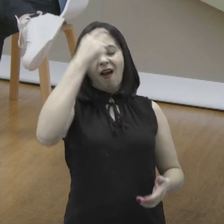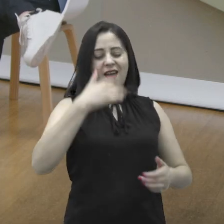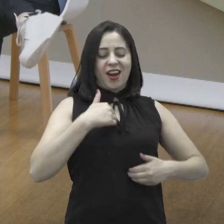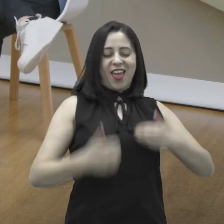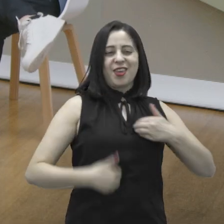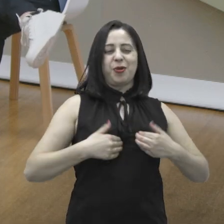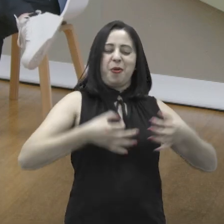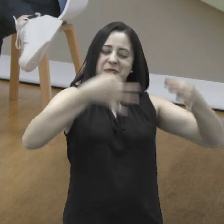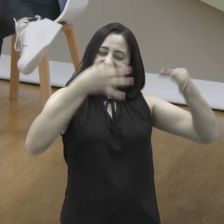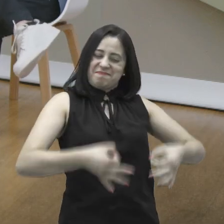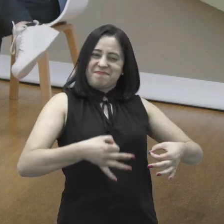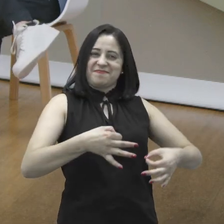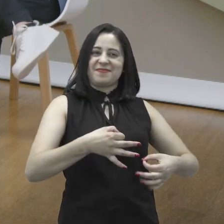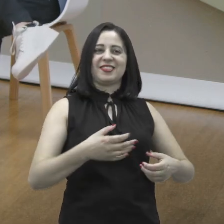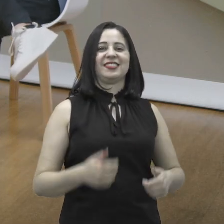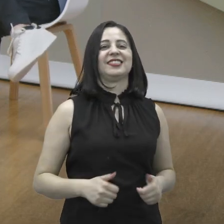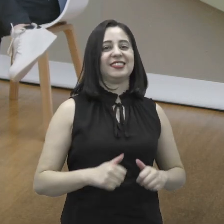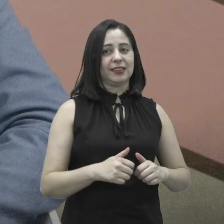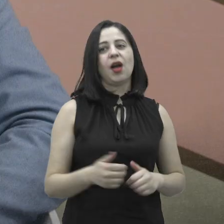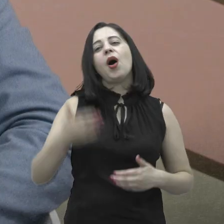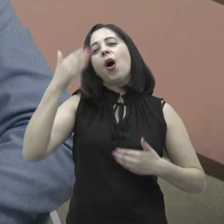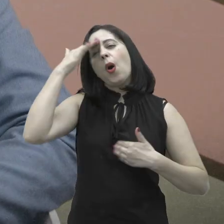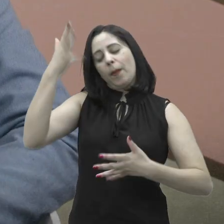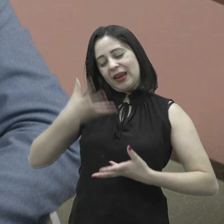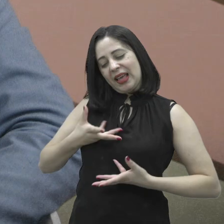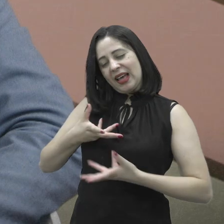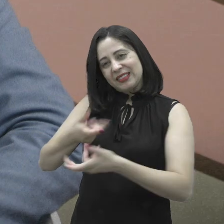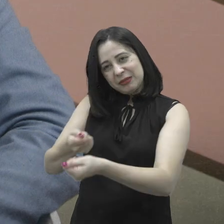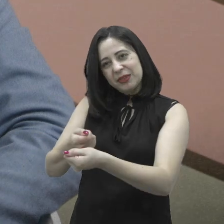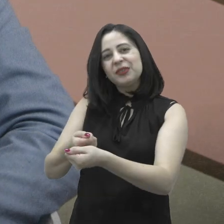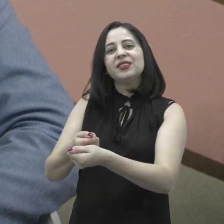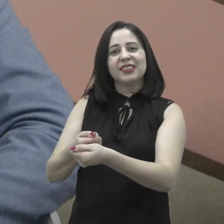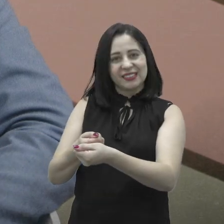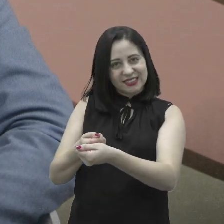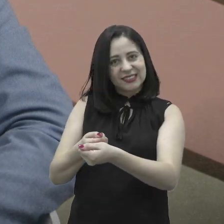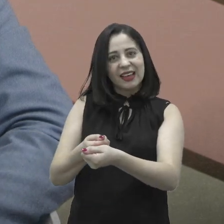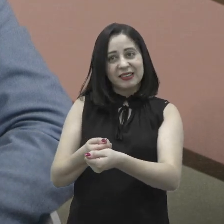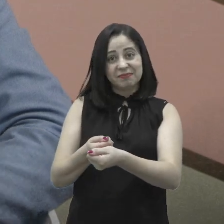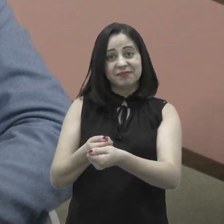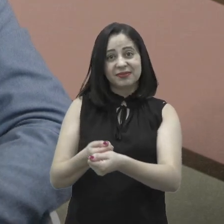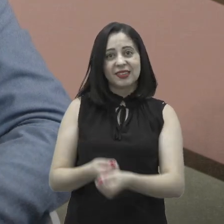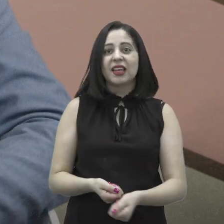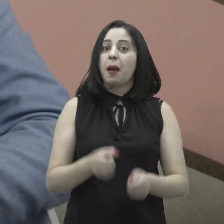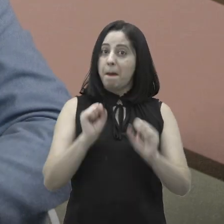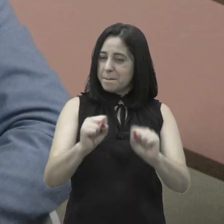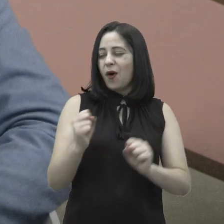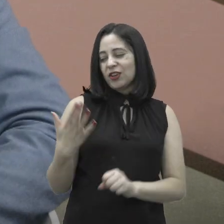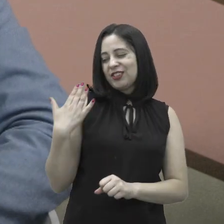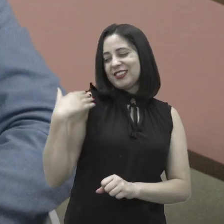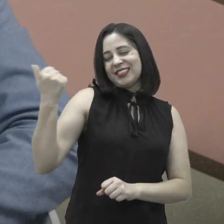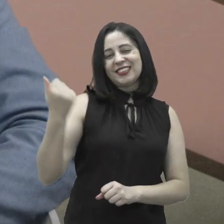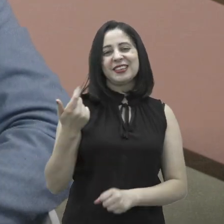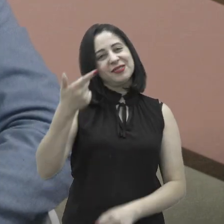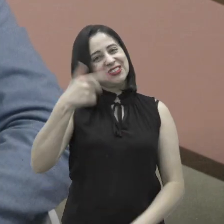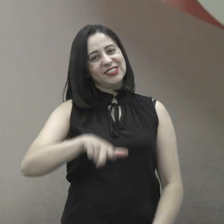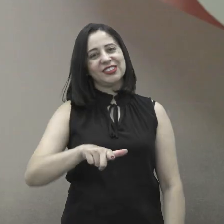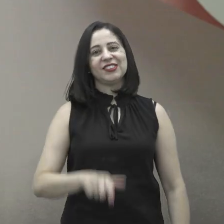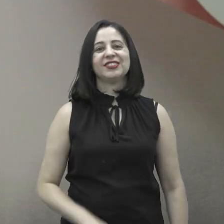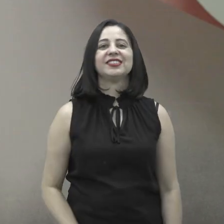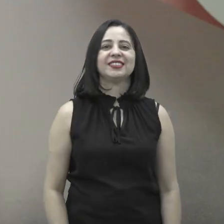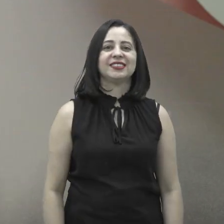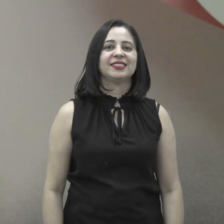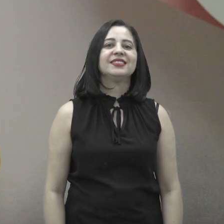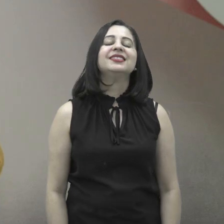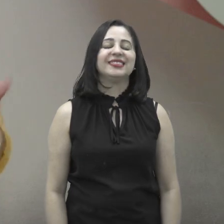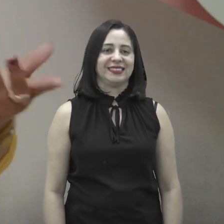sã. Muito obrigado pelo convite. Espero ter esclarecido as dúvidas aí da população. E qualquer coisa, estamos à disposição sempre para ajudar.